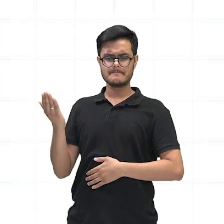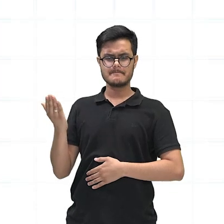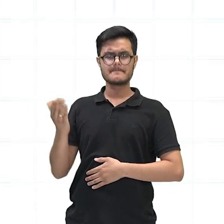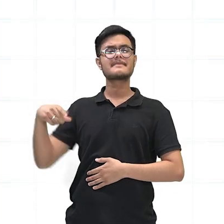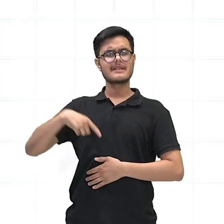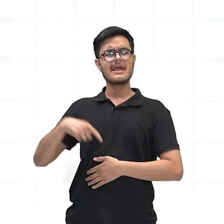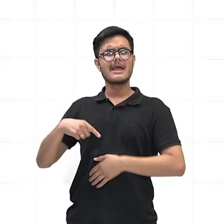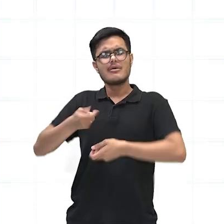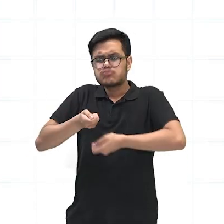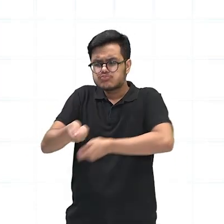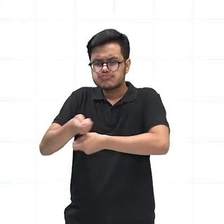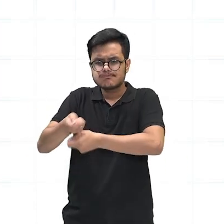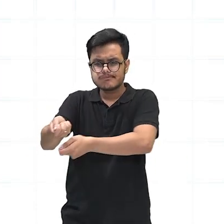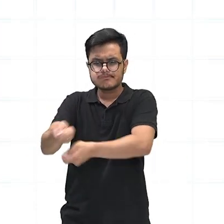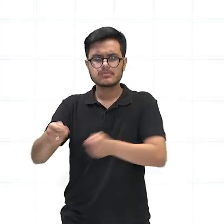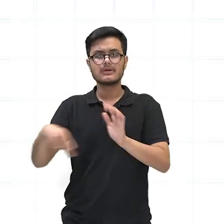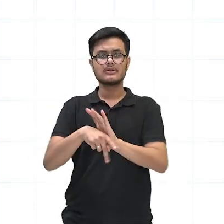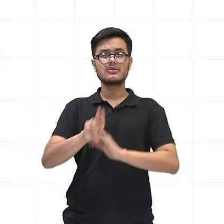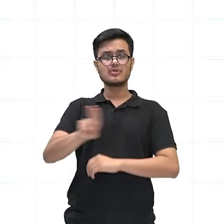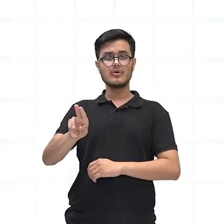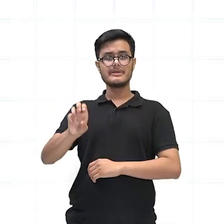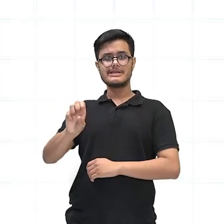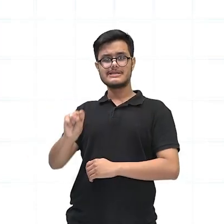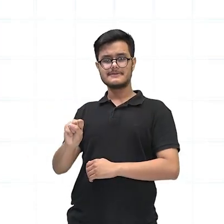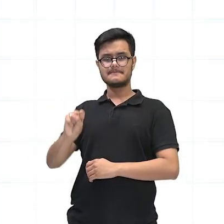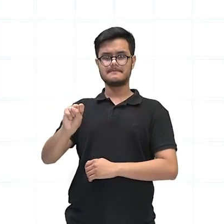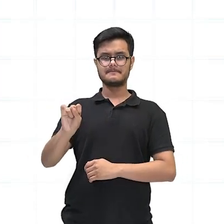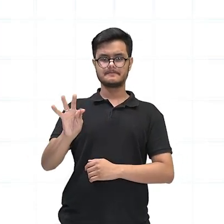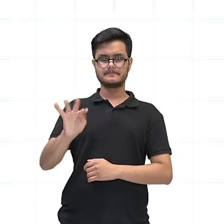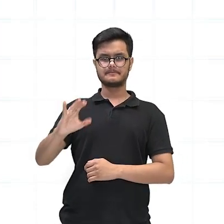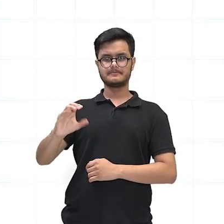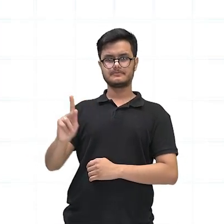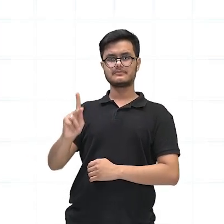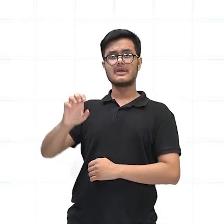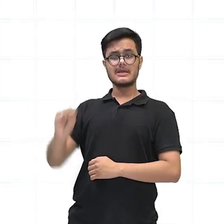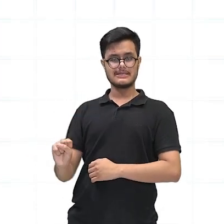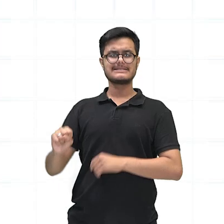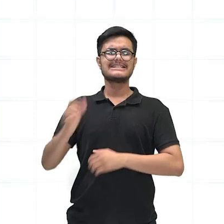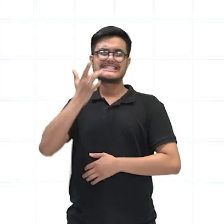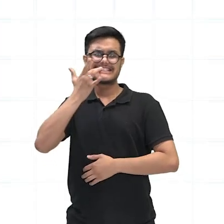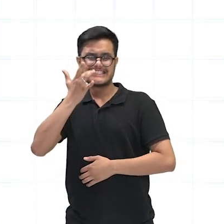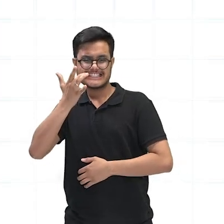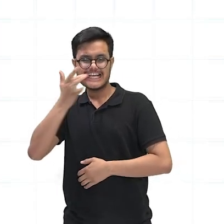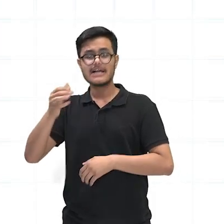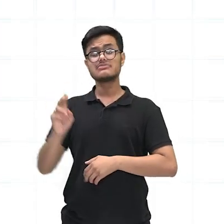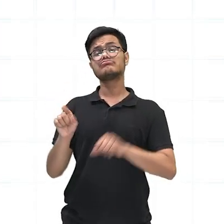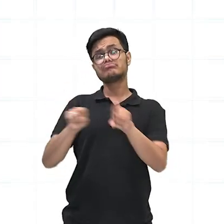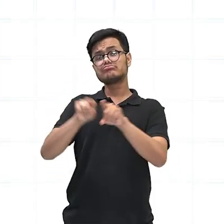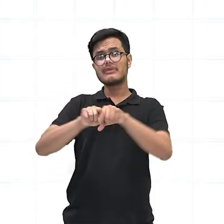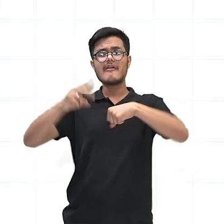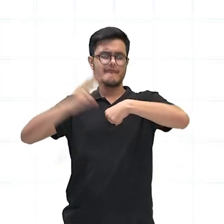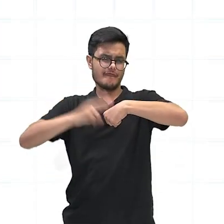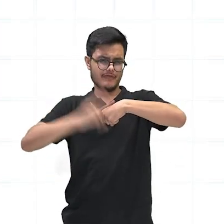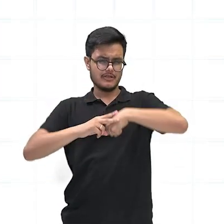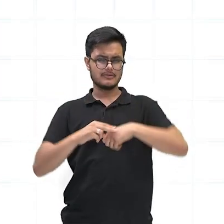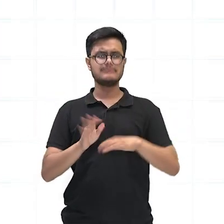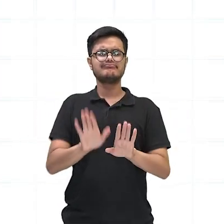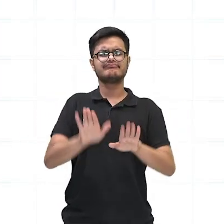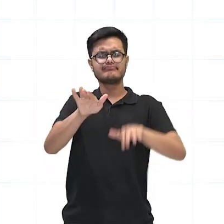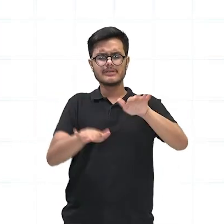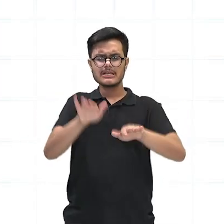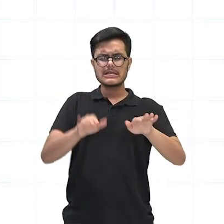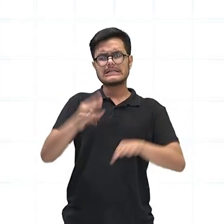tacos, chamados de sticks, né? Eles são de fibra de carbono e fibra de vidro e eles devem pesar aí